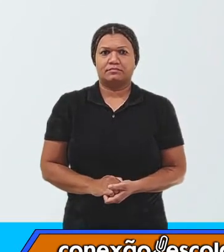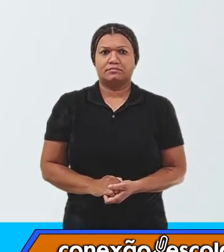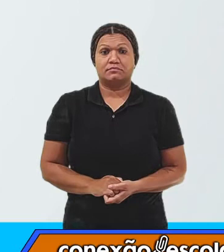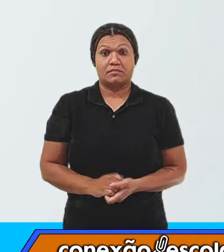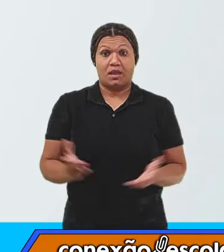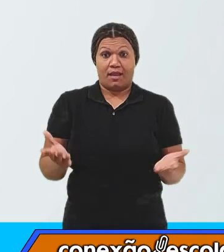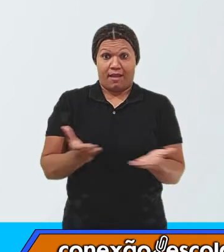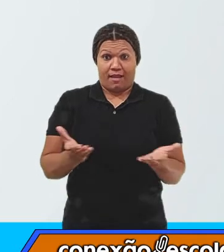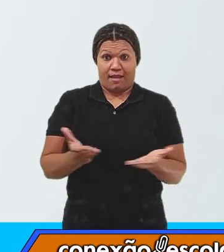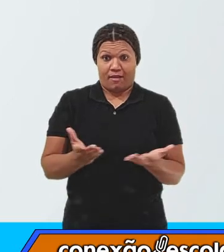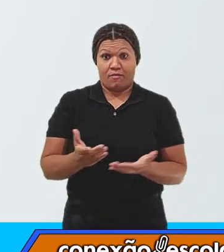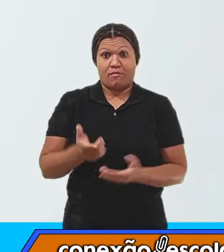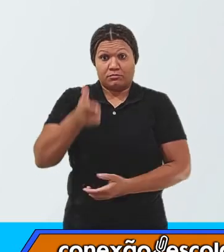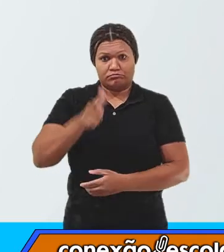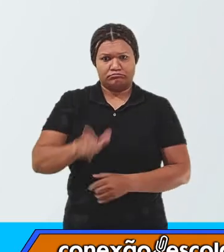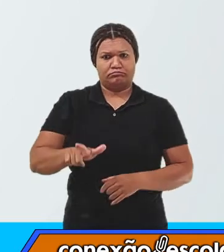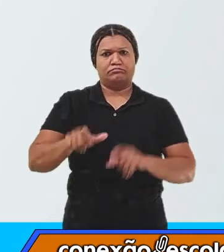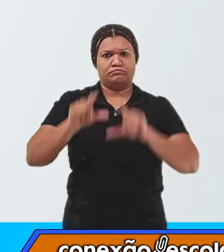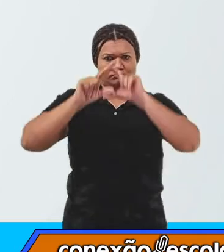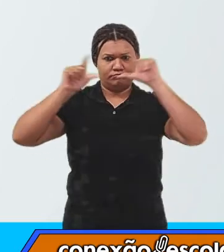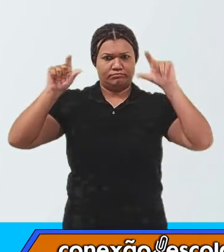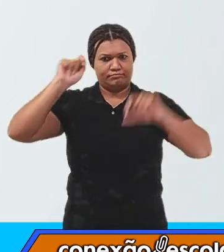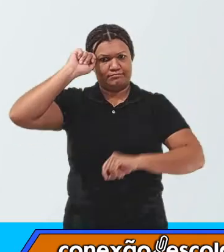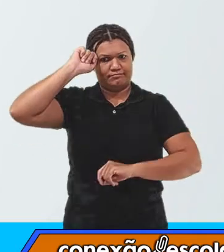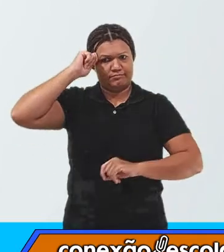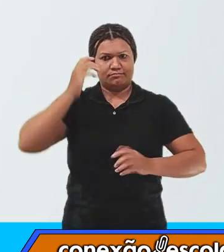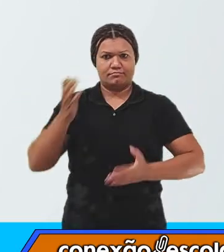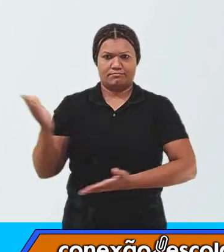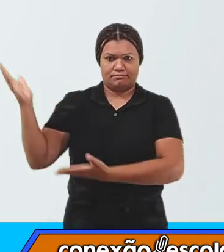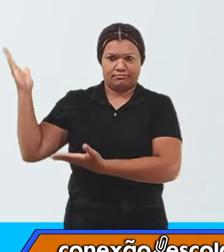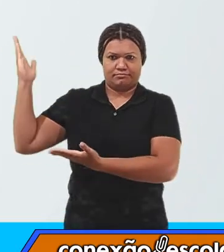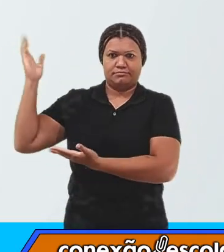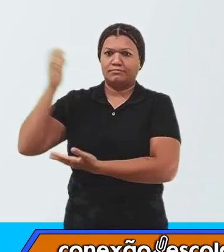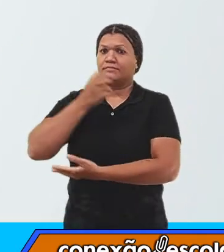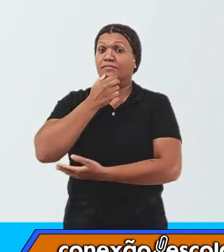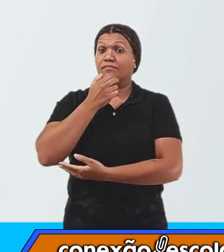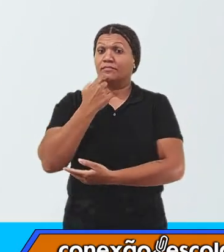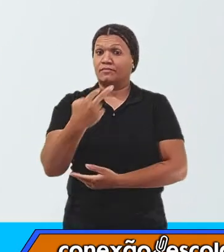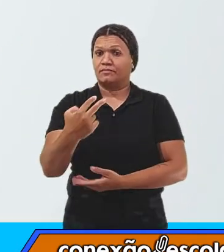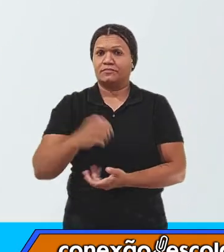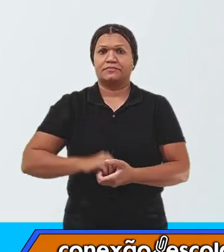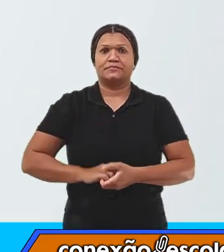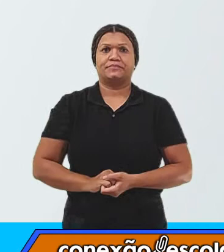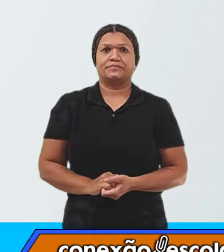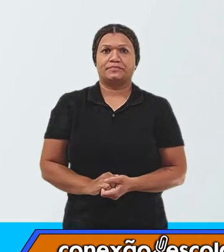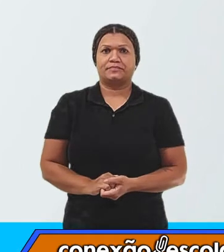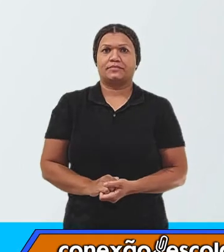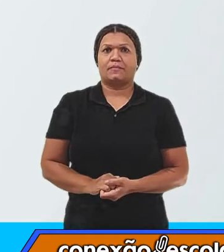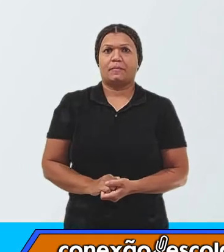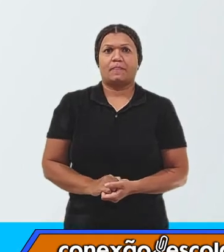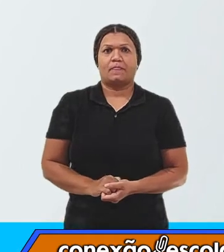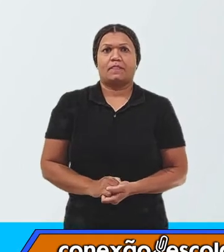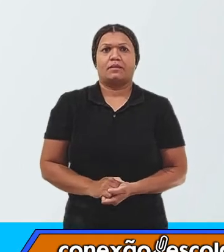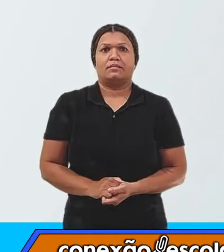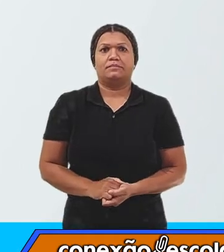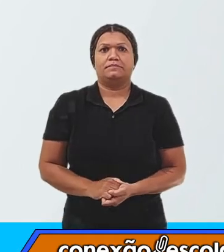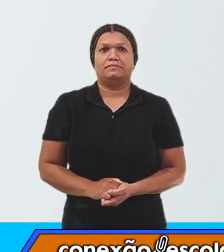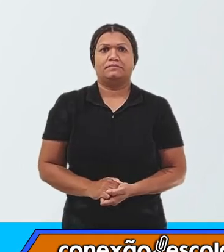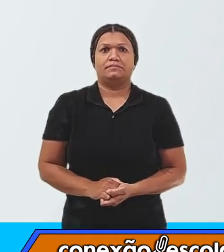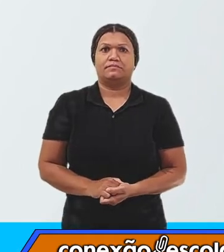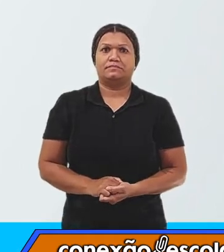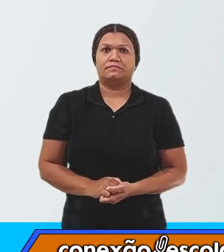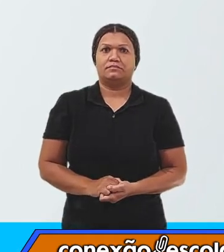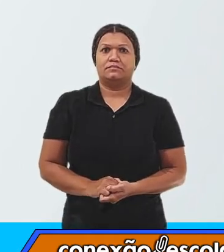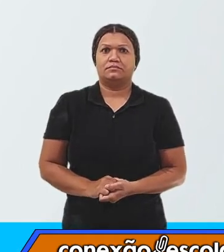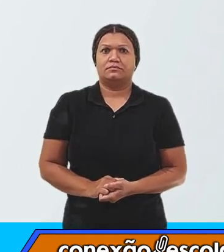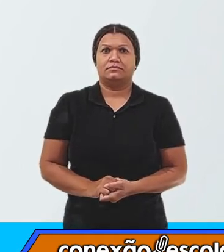Agora eu vou ler aqui para vocês em preto o inglês. Listening to that, the king ordered his